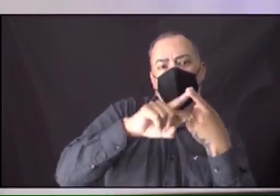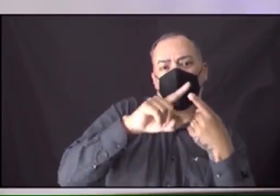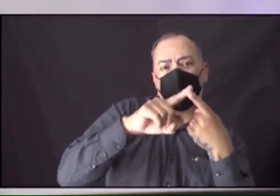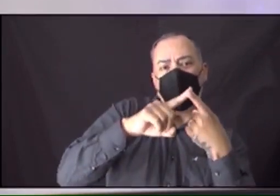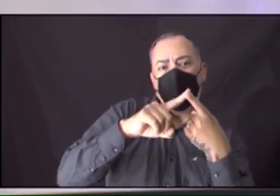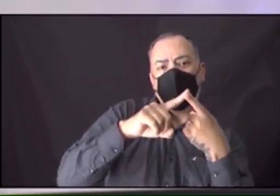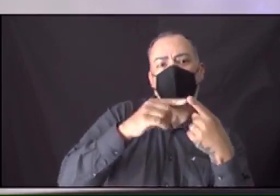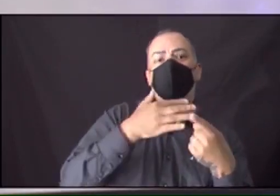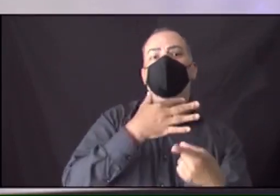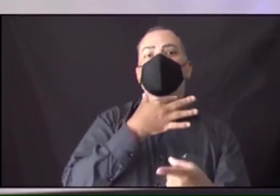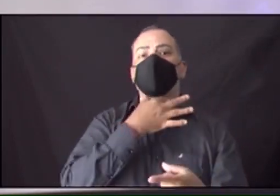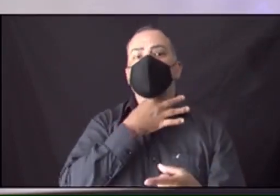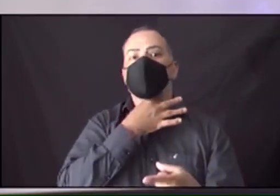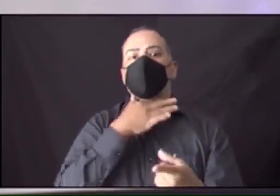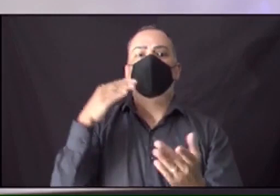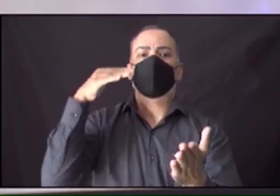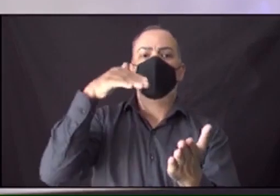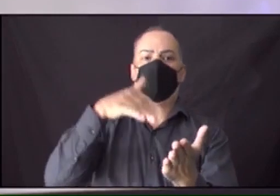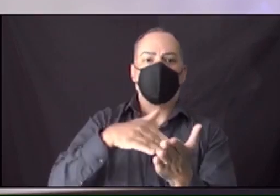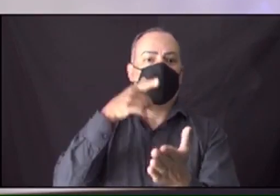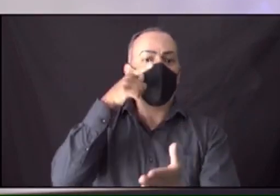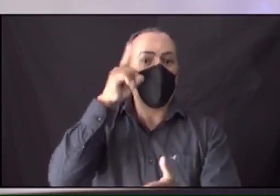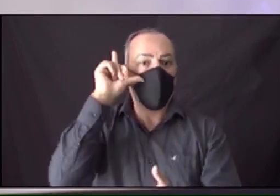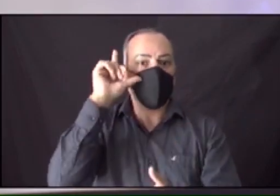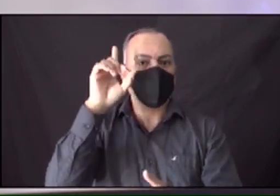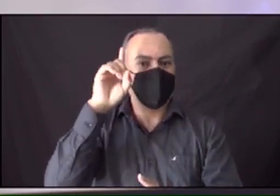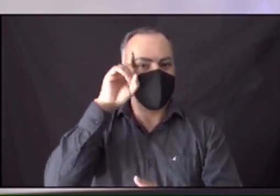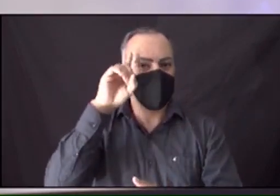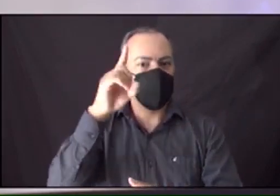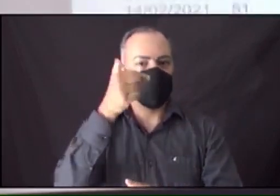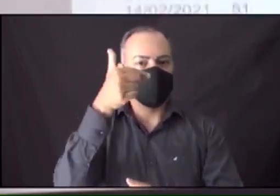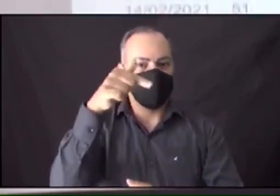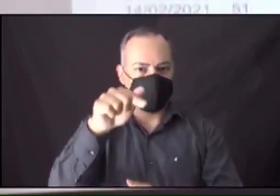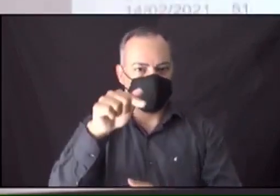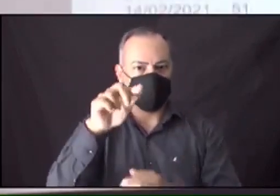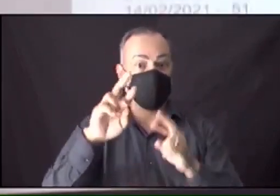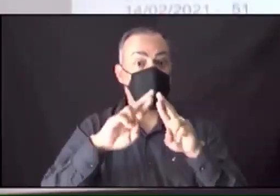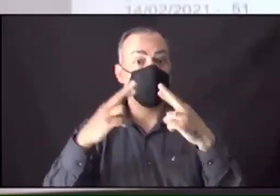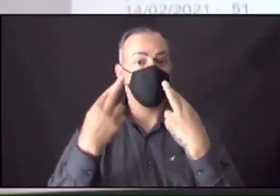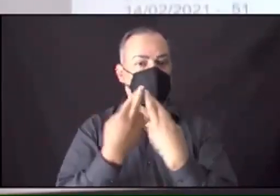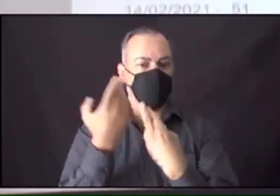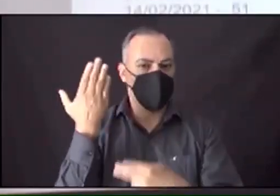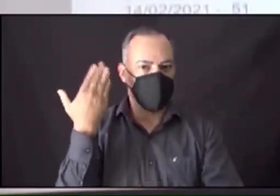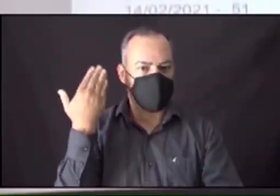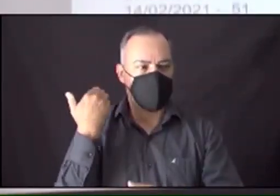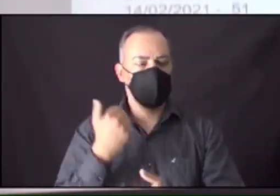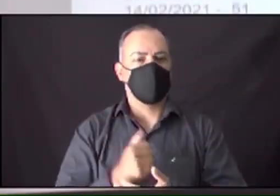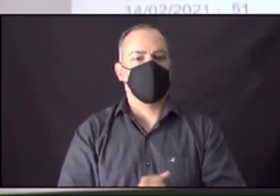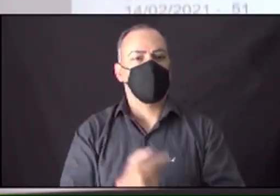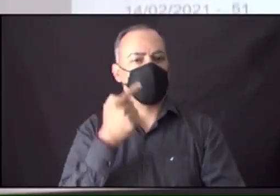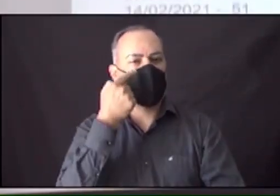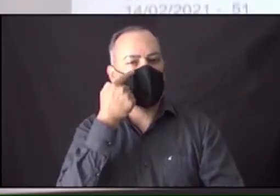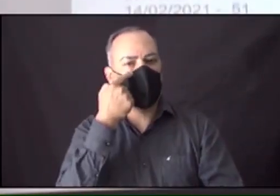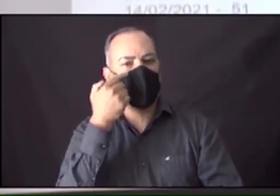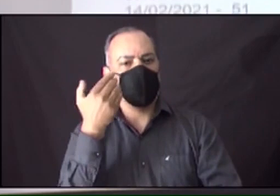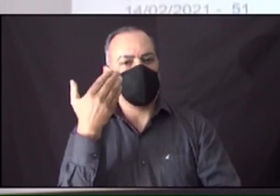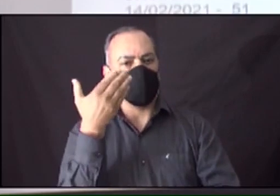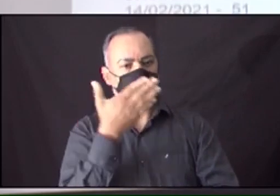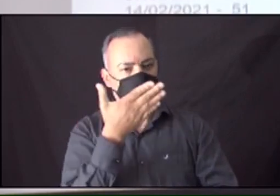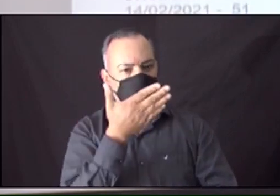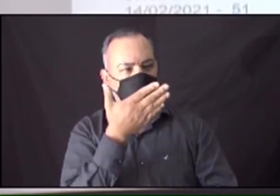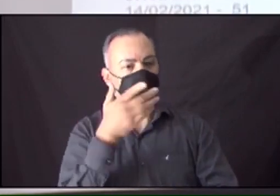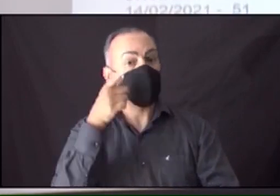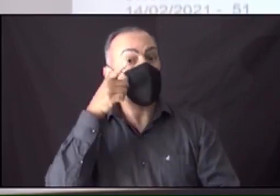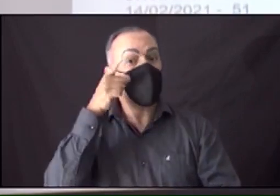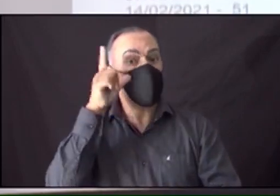17. Foi o período que nós tivemos da nossa última reunião. Então, até ontem,